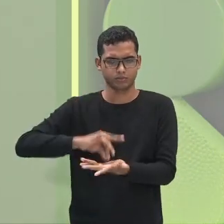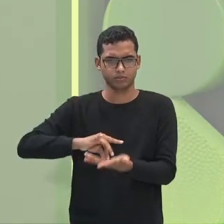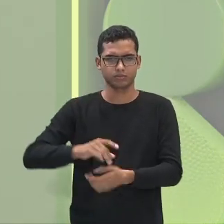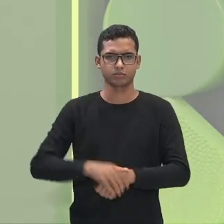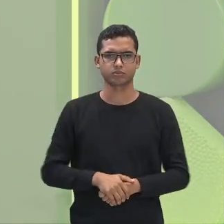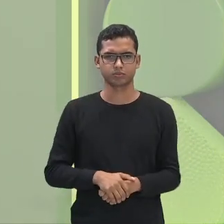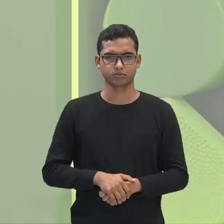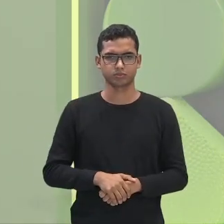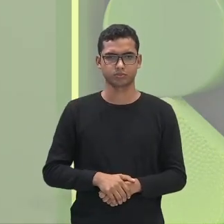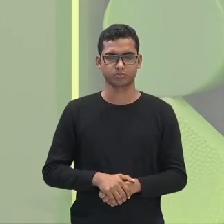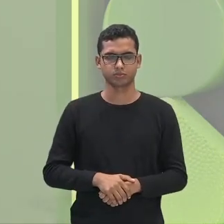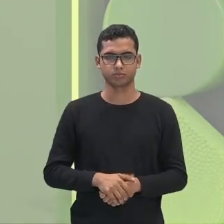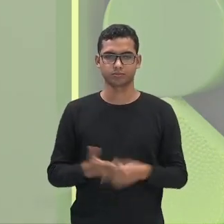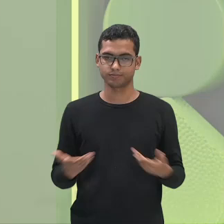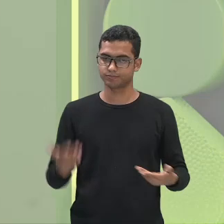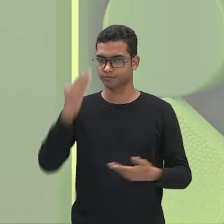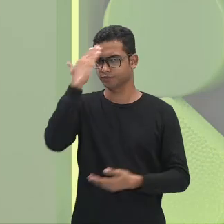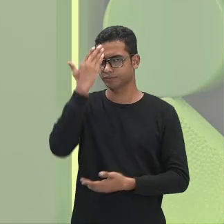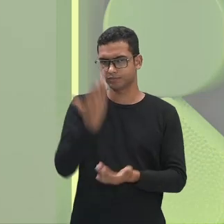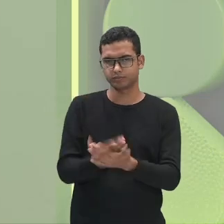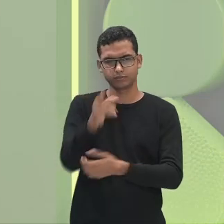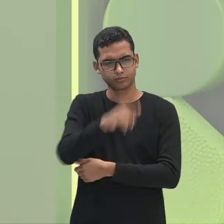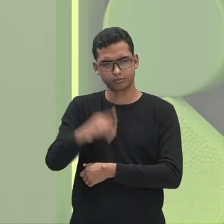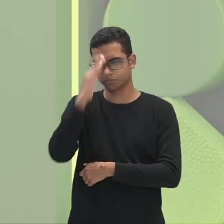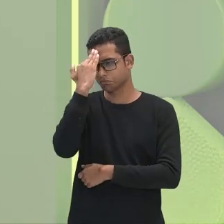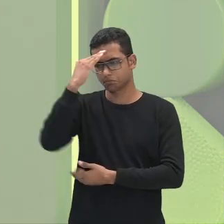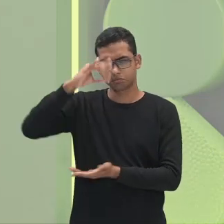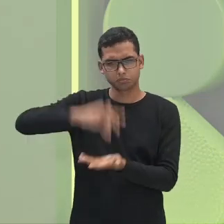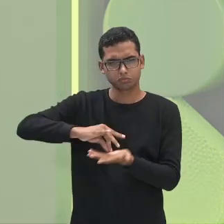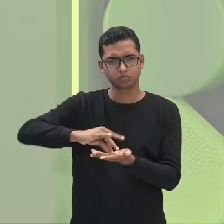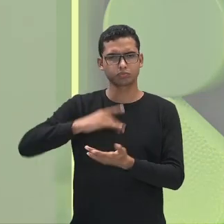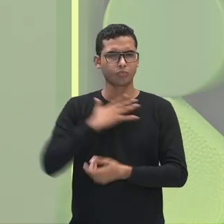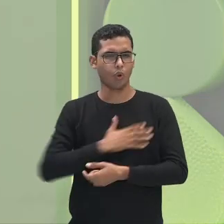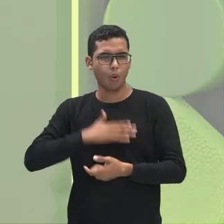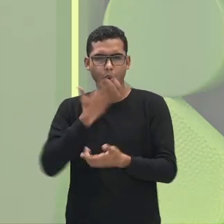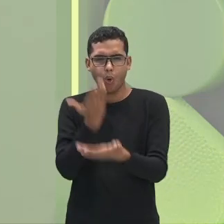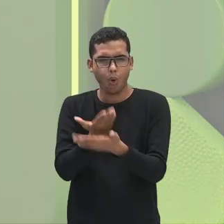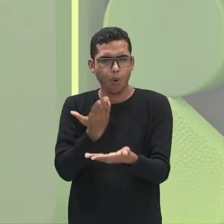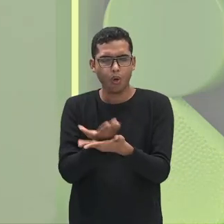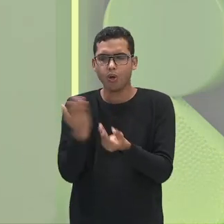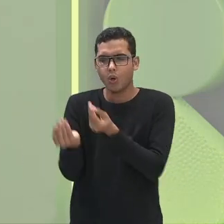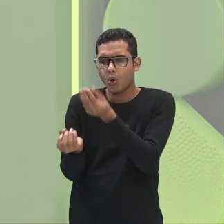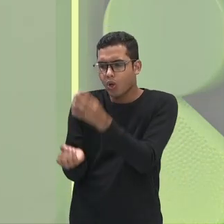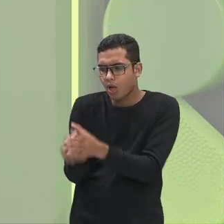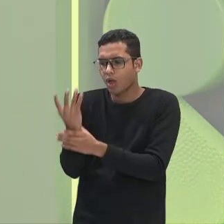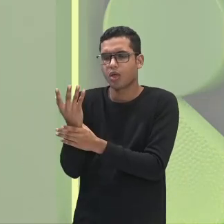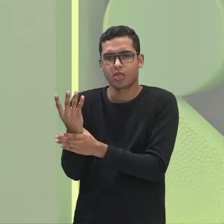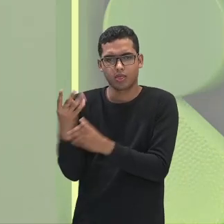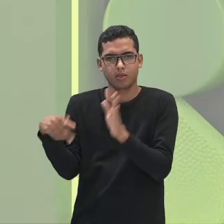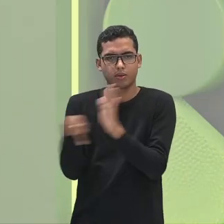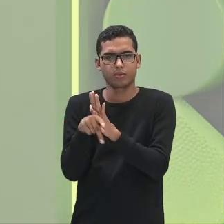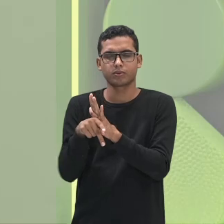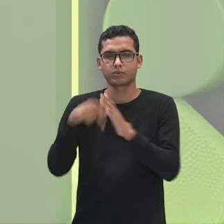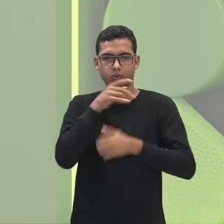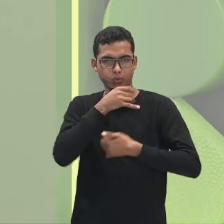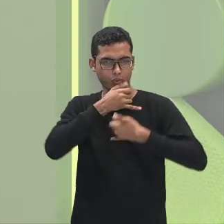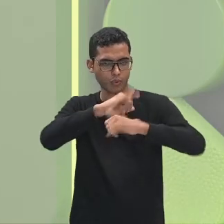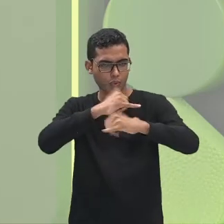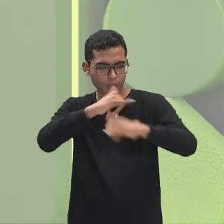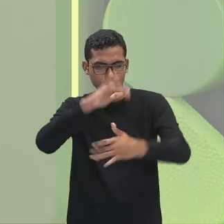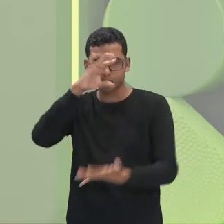Pessoal, eu acredito que vocês entenderam, né, gostaram sobre a origem da